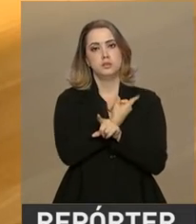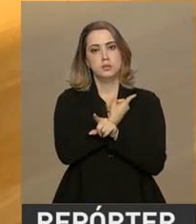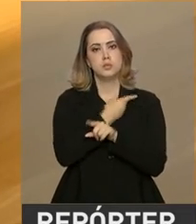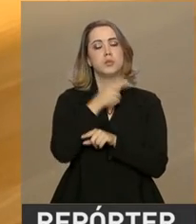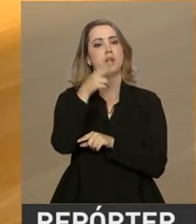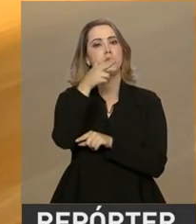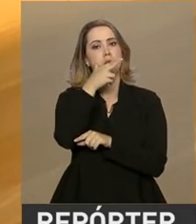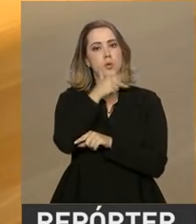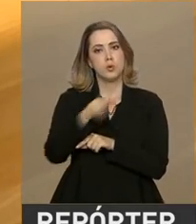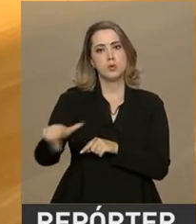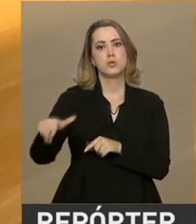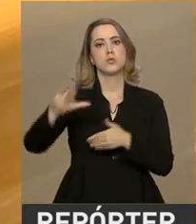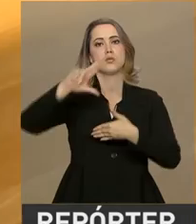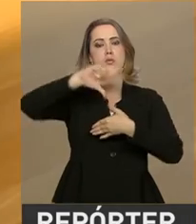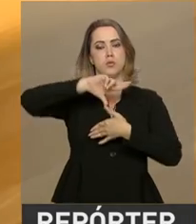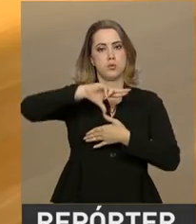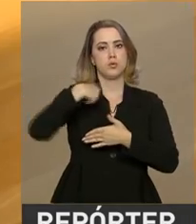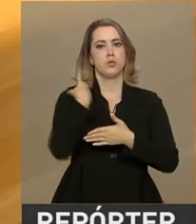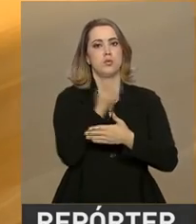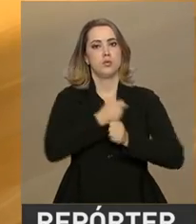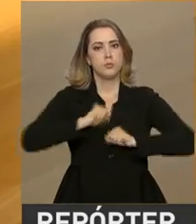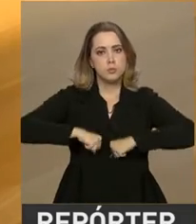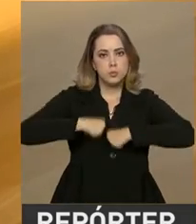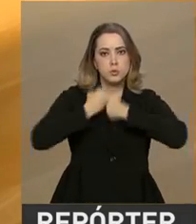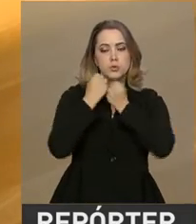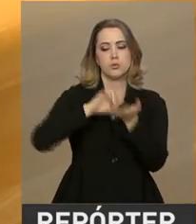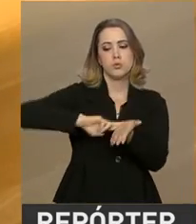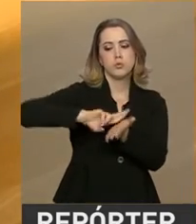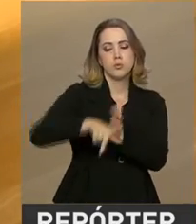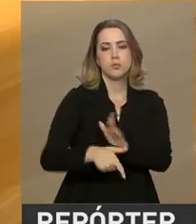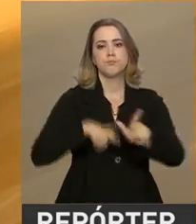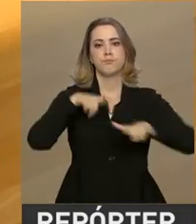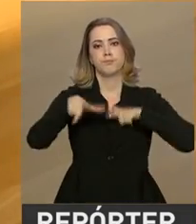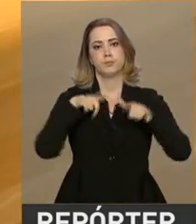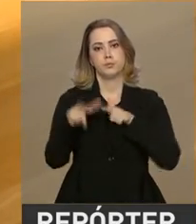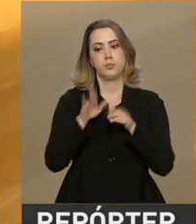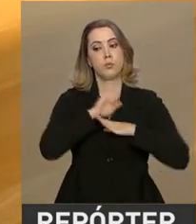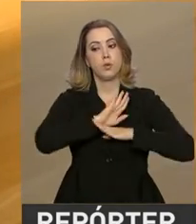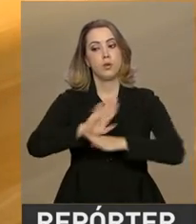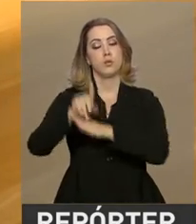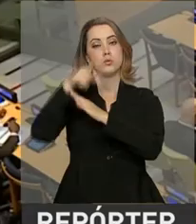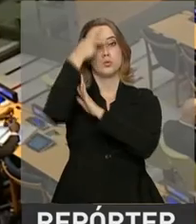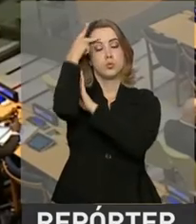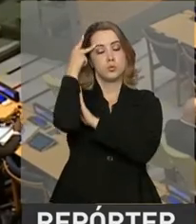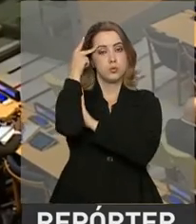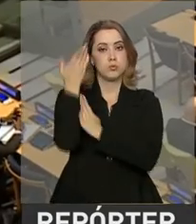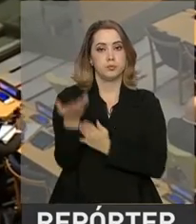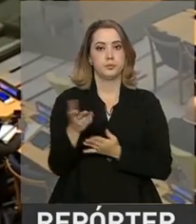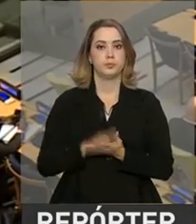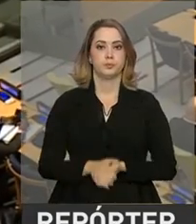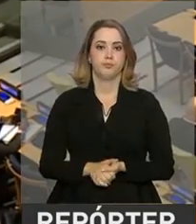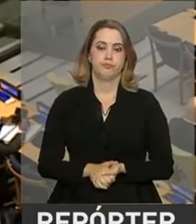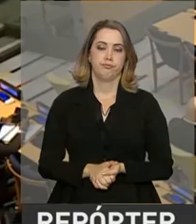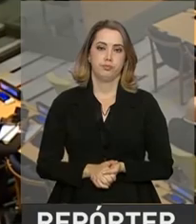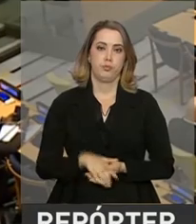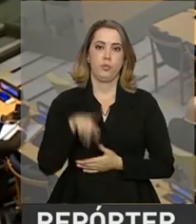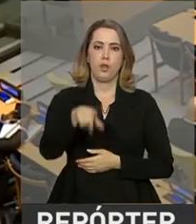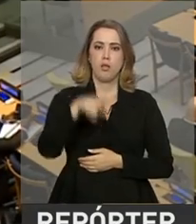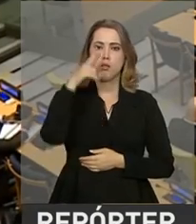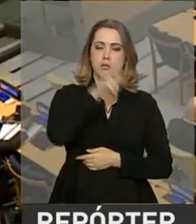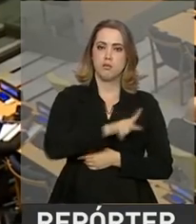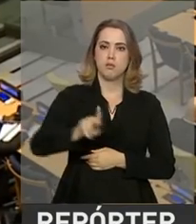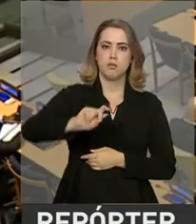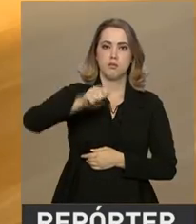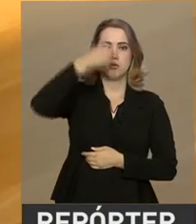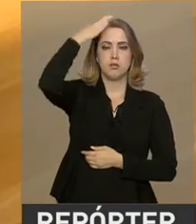latino-americanos estamos empenhados em múltiplas iniciativas em favor dos refugiados michel temer ainda lembrou que pela